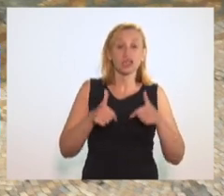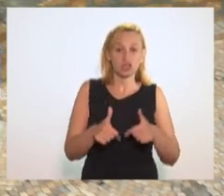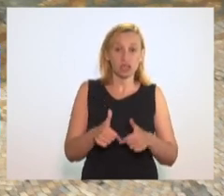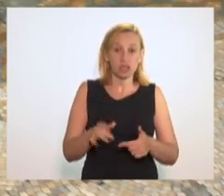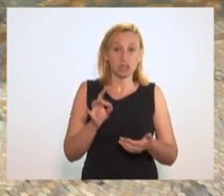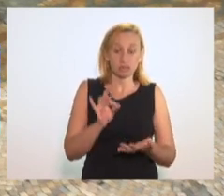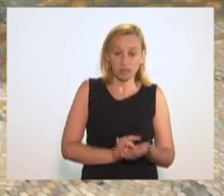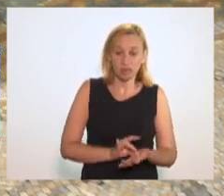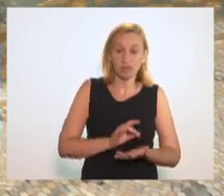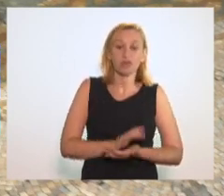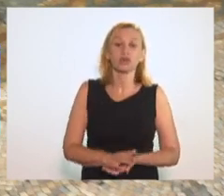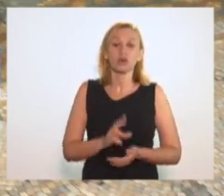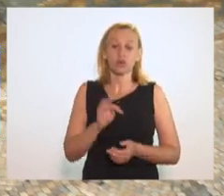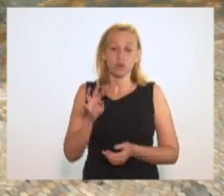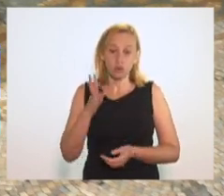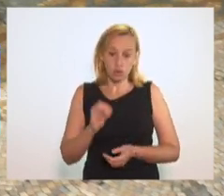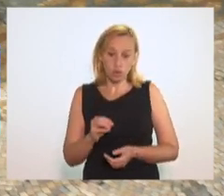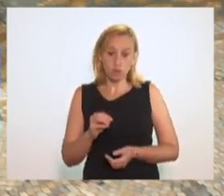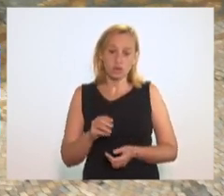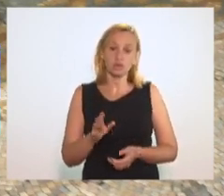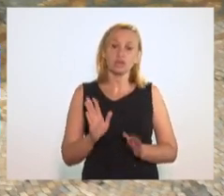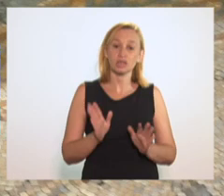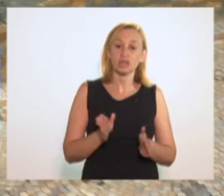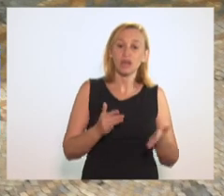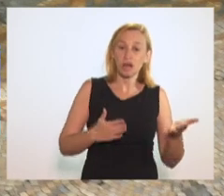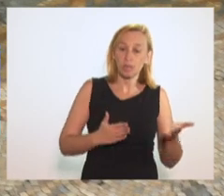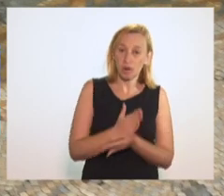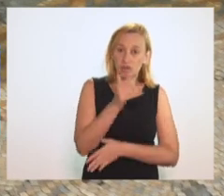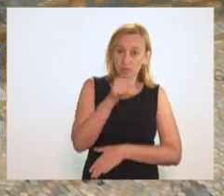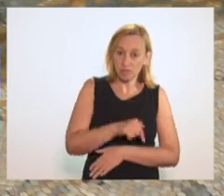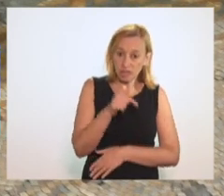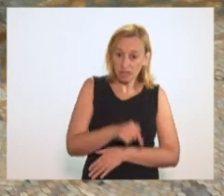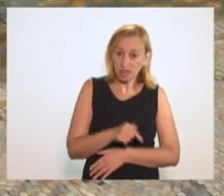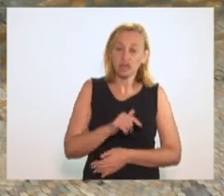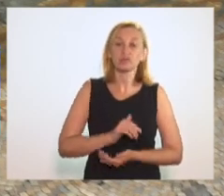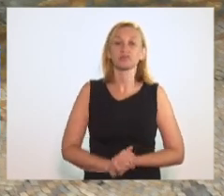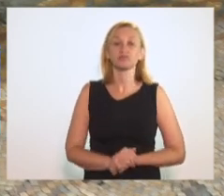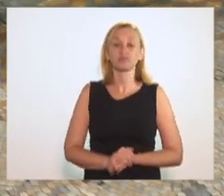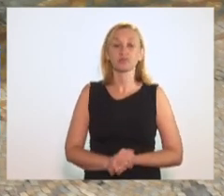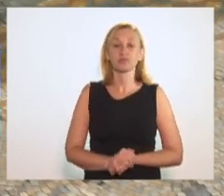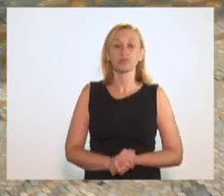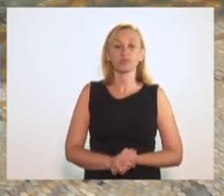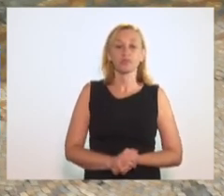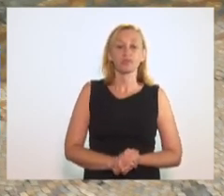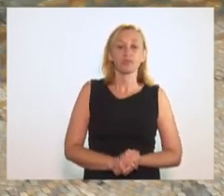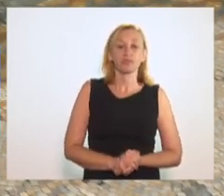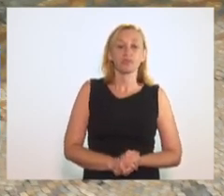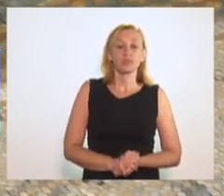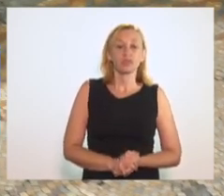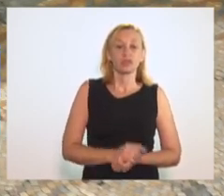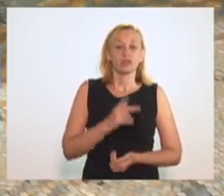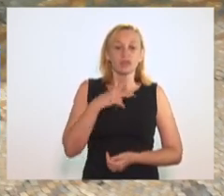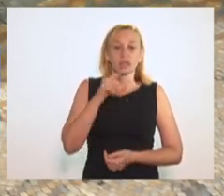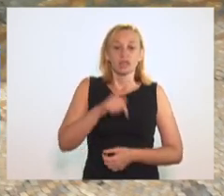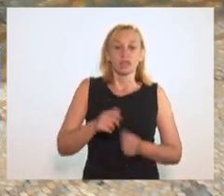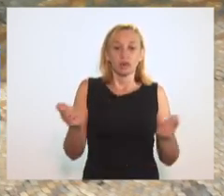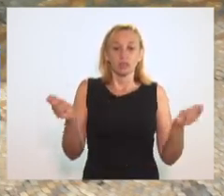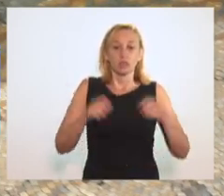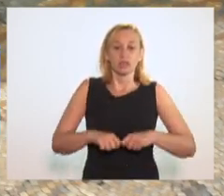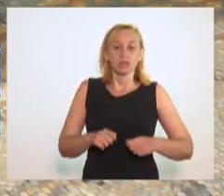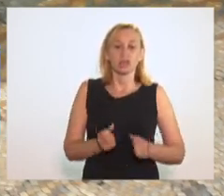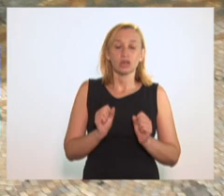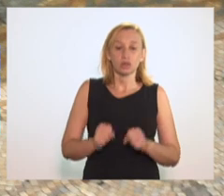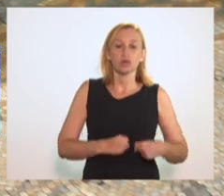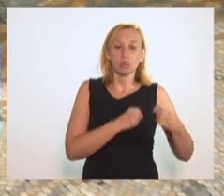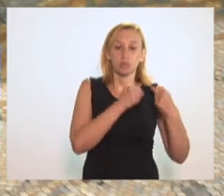portanto, o consórcio que a gente acabou de aprovar e vamos aprovar por essa casa, trazendo a possibilidade do